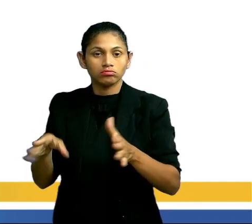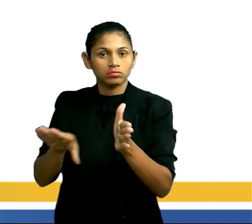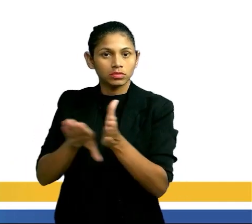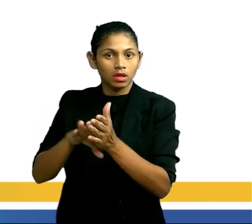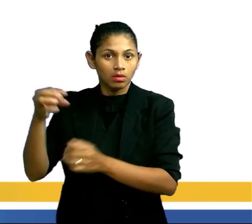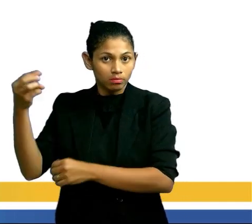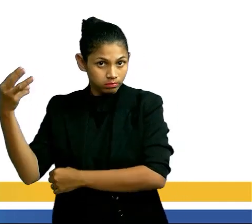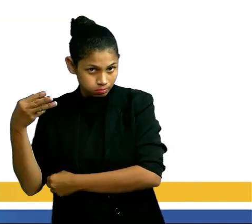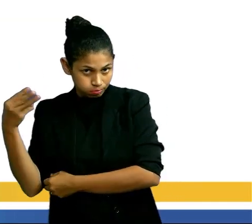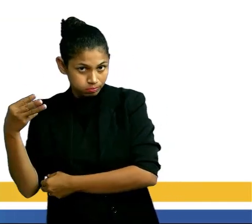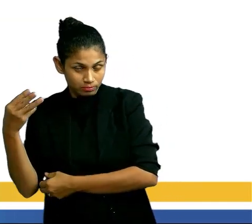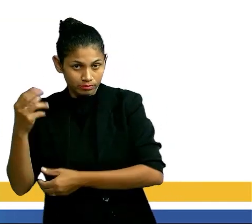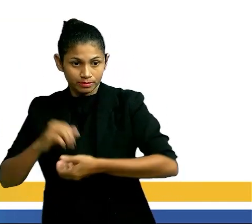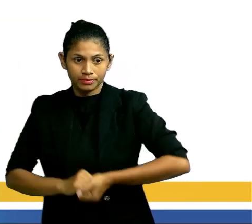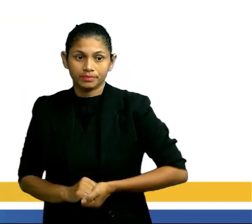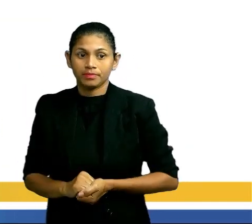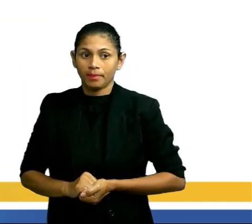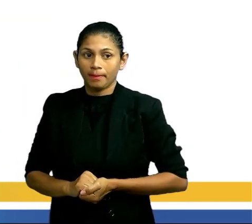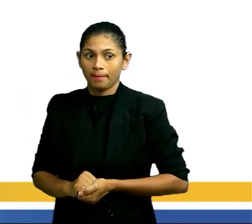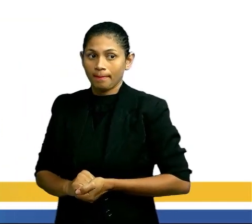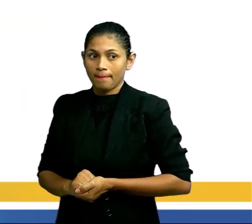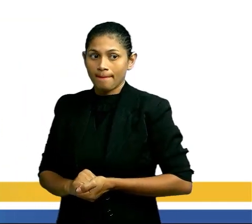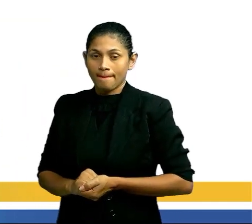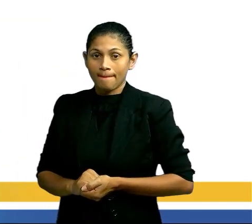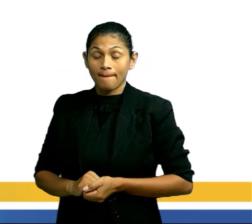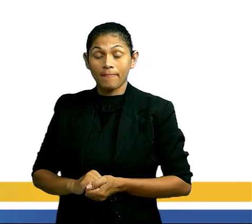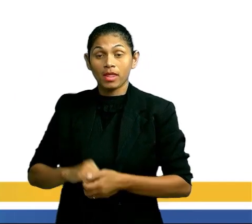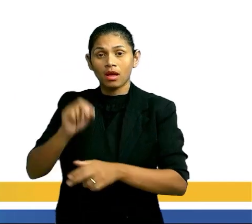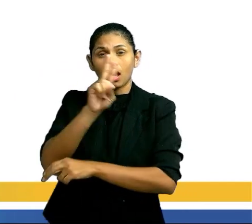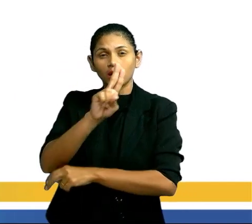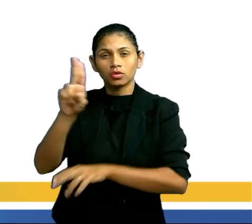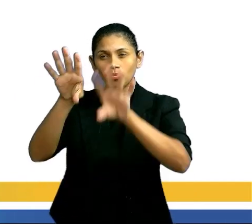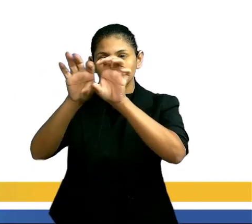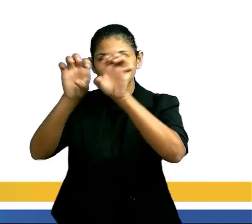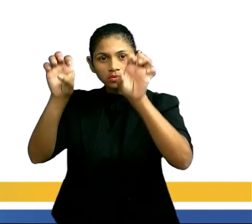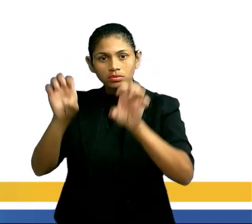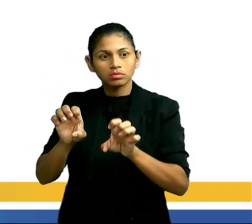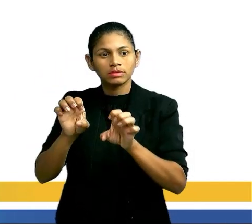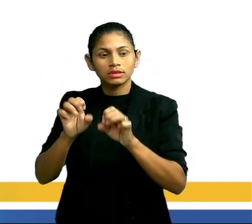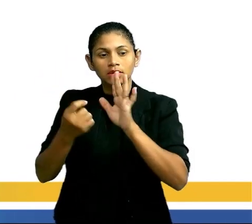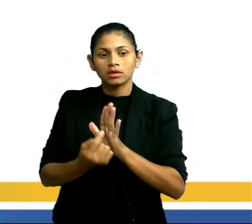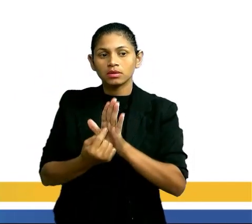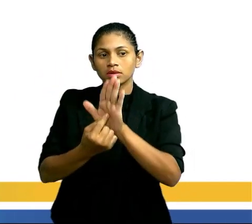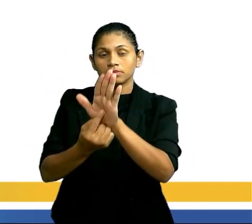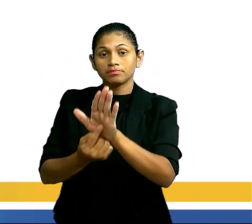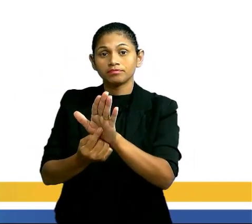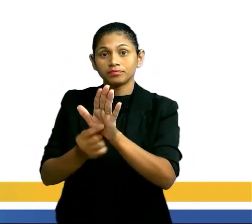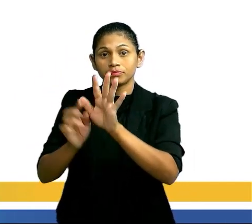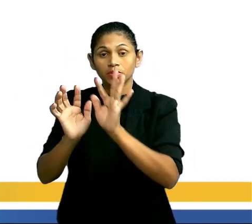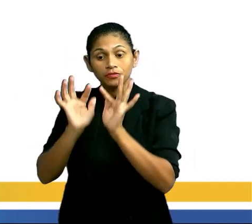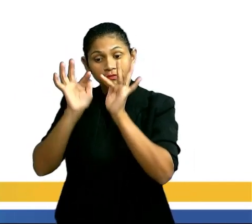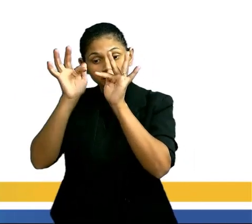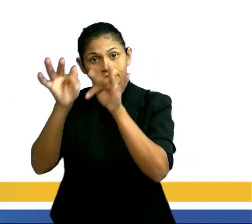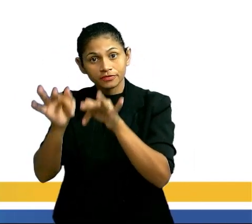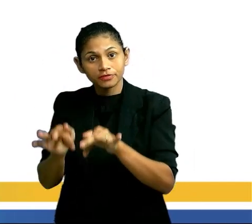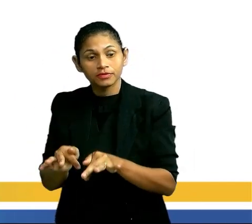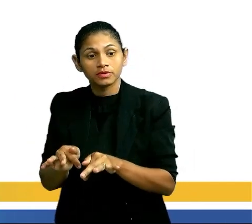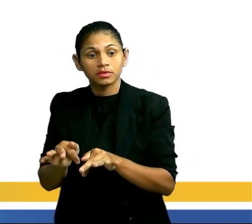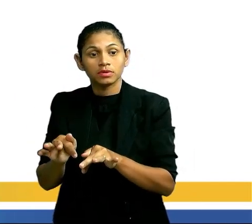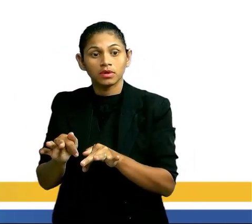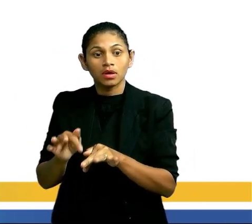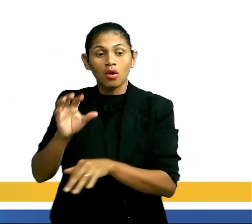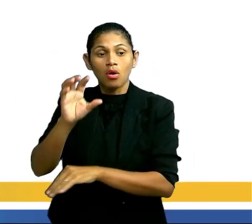e terciário. A nomenclatura de um álcool, ela vai ser dada aí pela terminação ol. Na tela nós